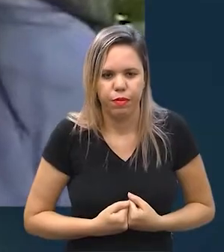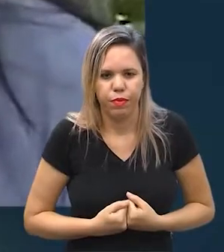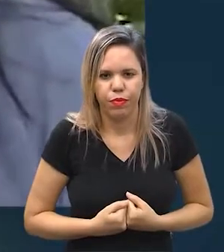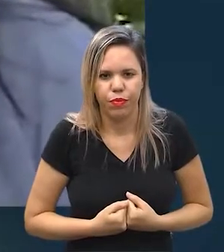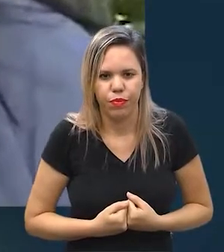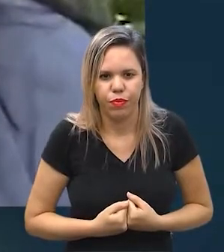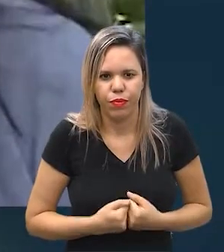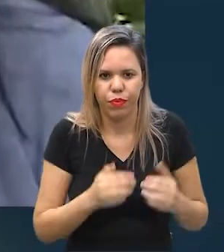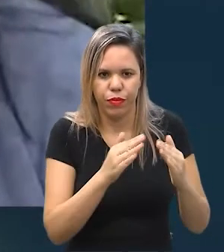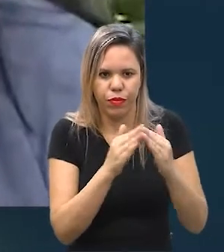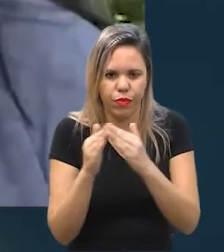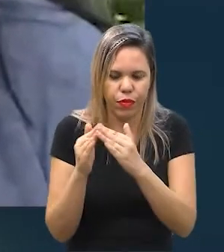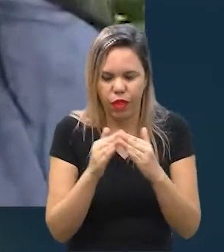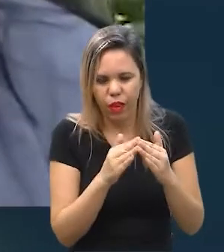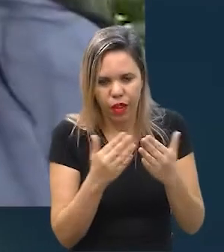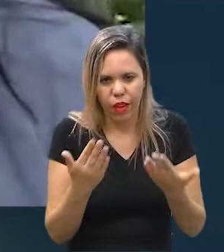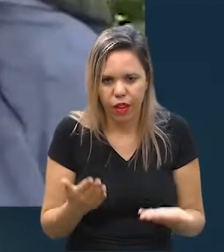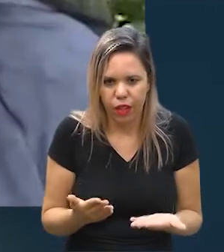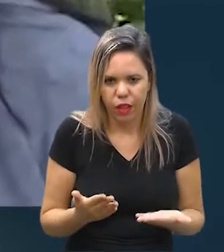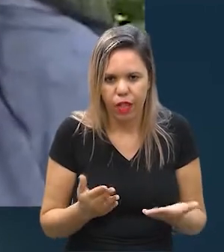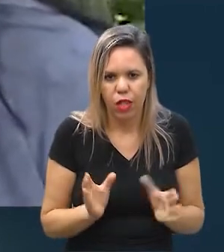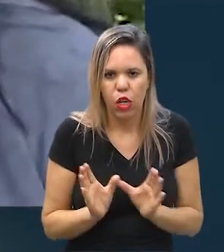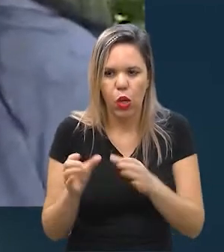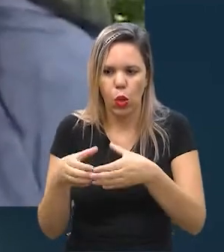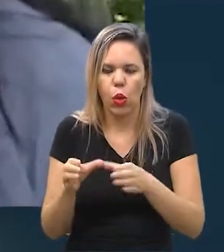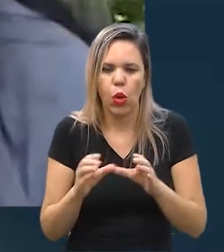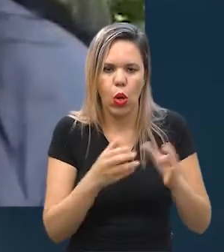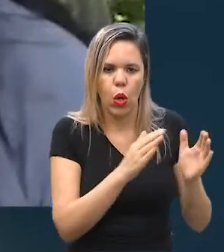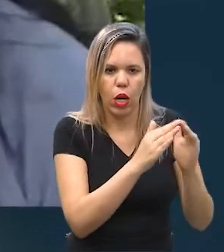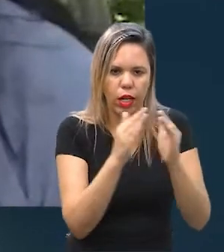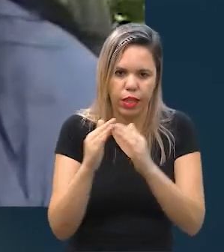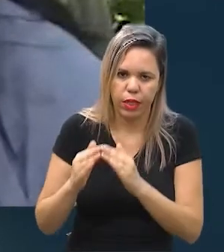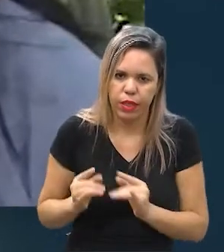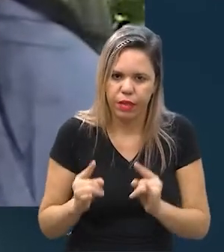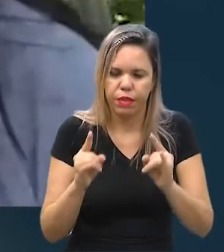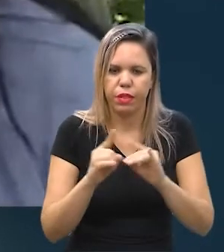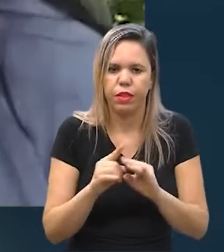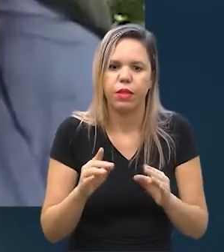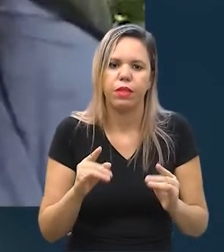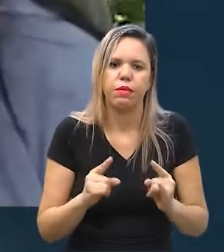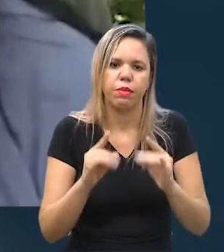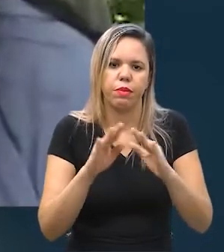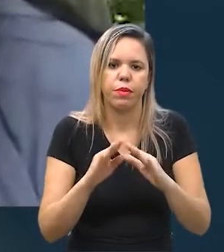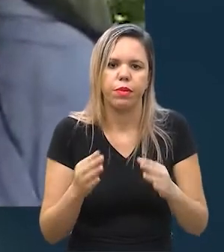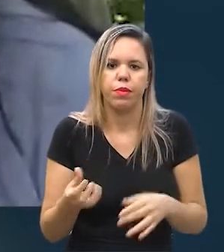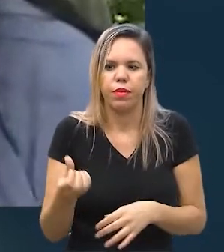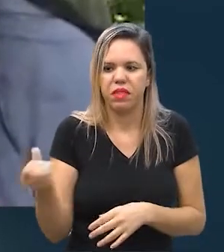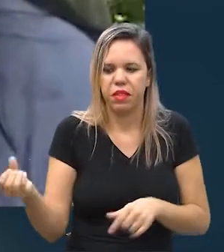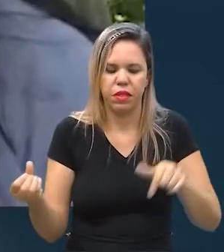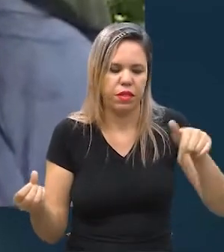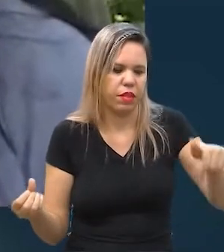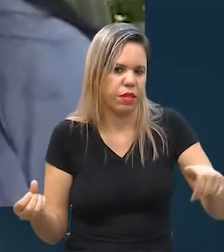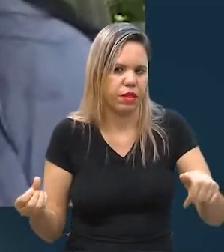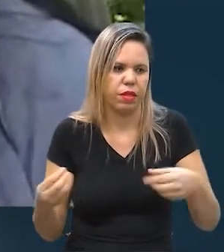família toda, vizinhos, condomínios que a gente para num prédio e faz seis, sete entregas